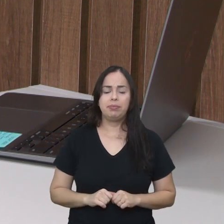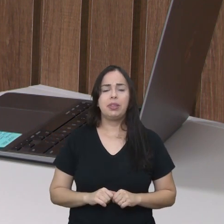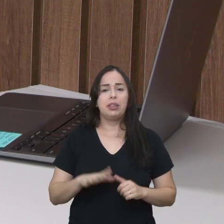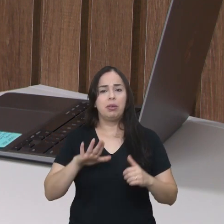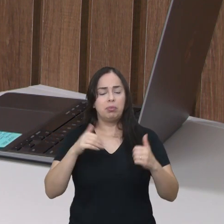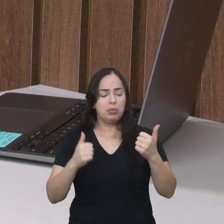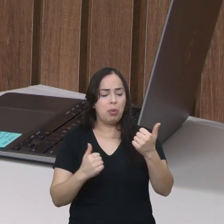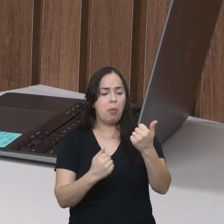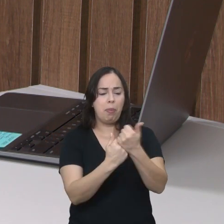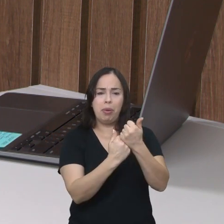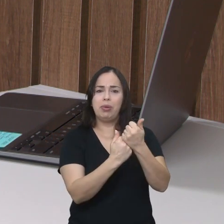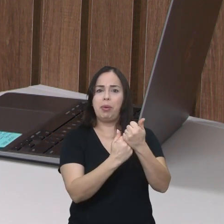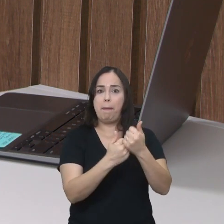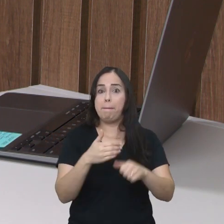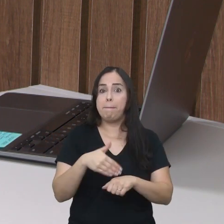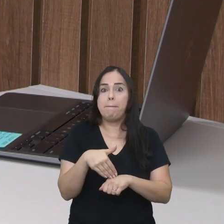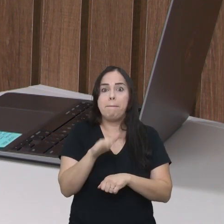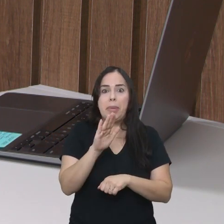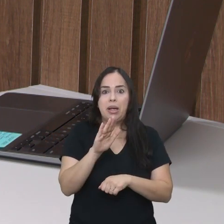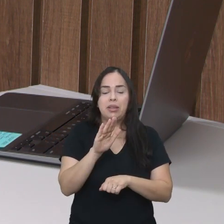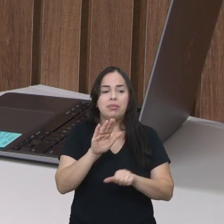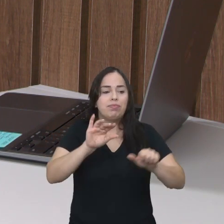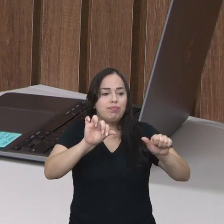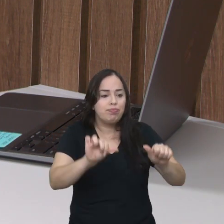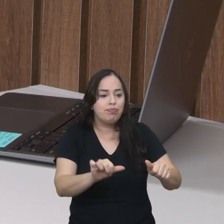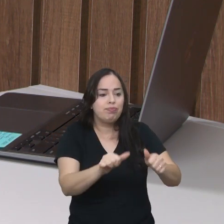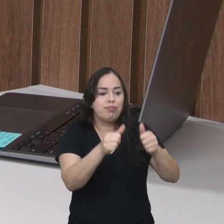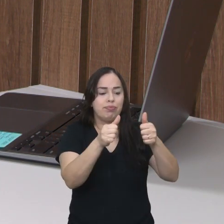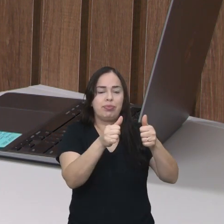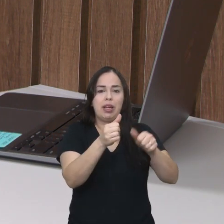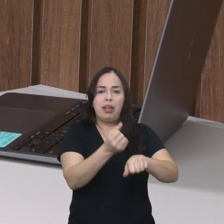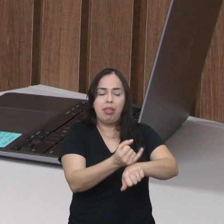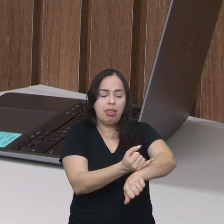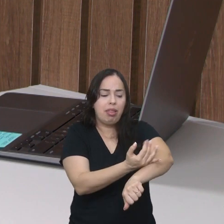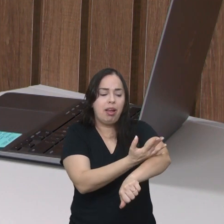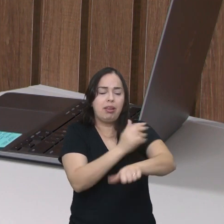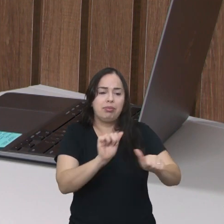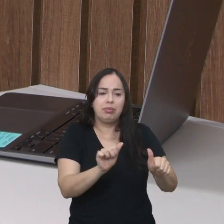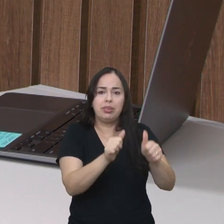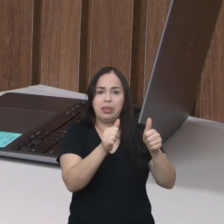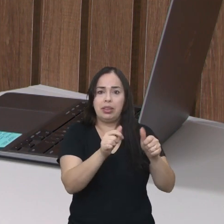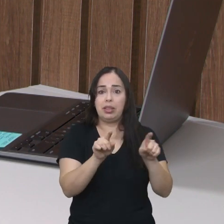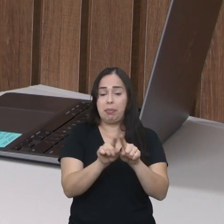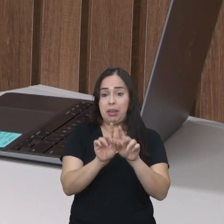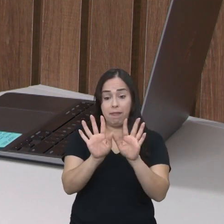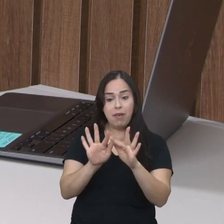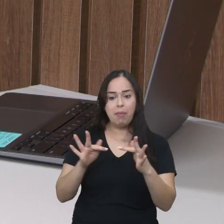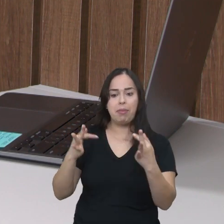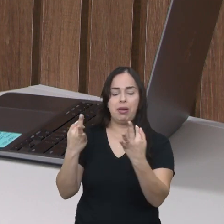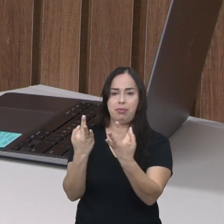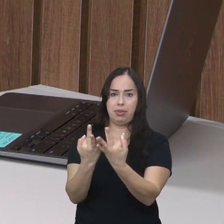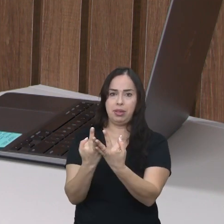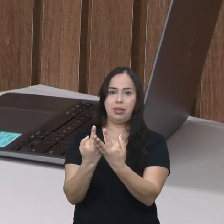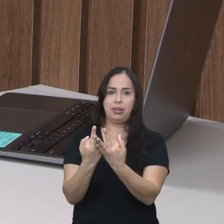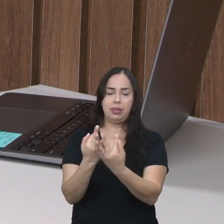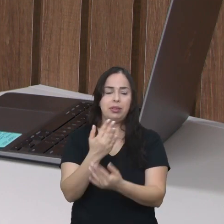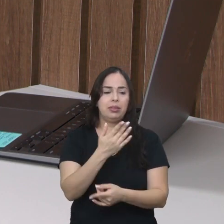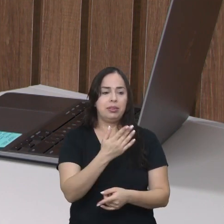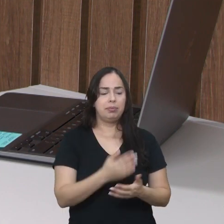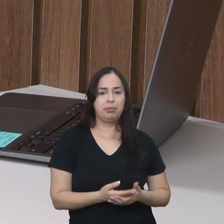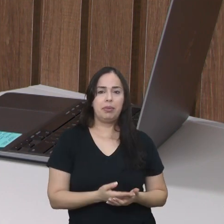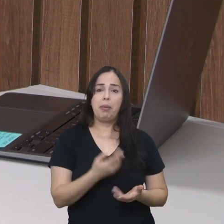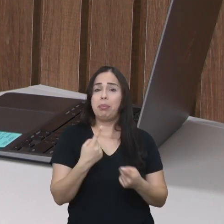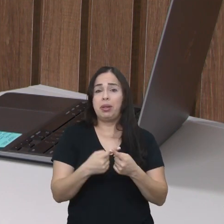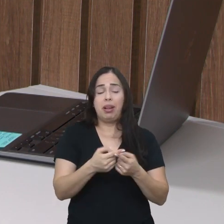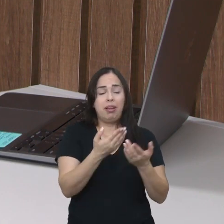por essa situação dá um apoio maior para recuperação emocional dessa família né